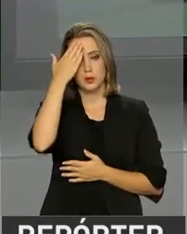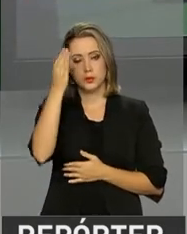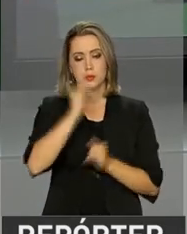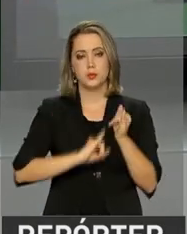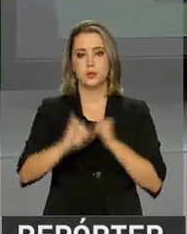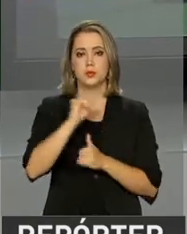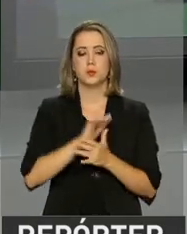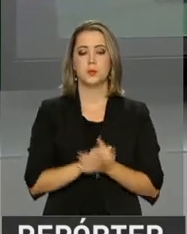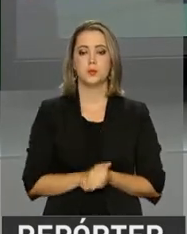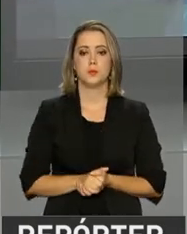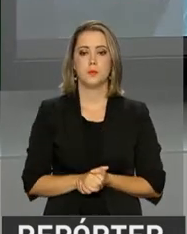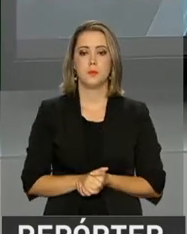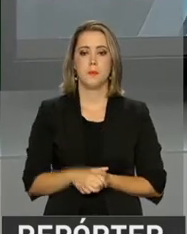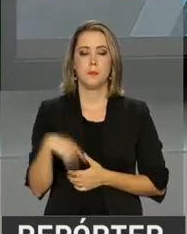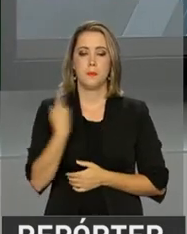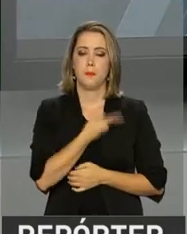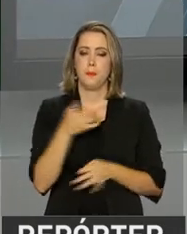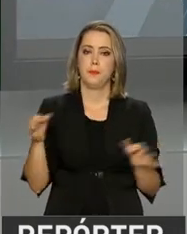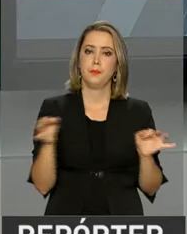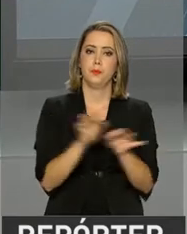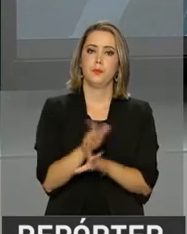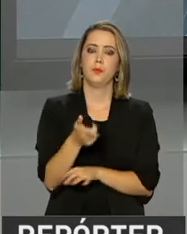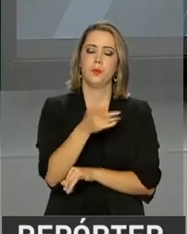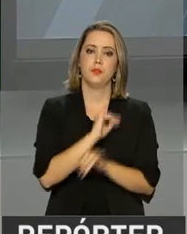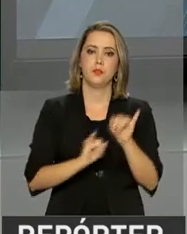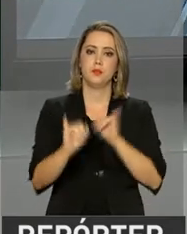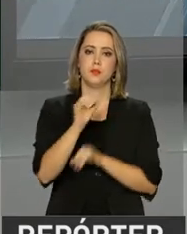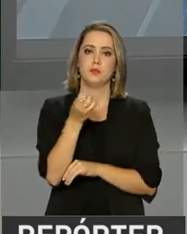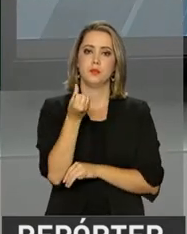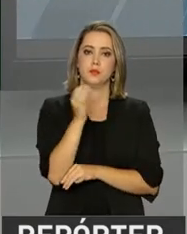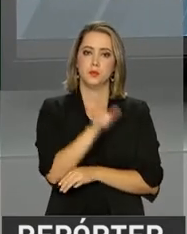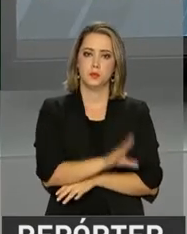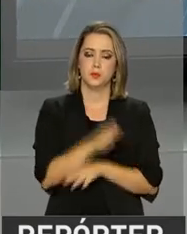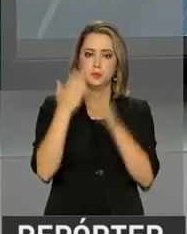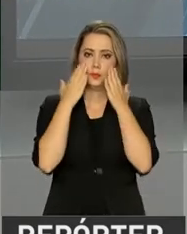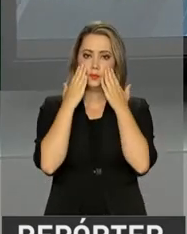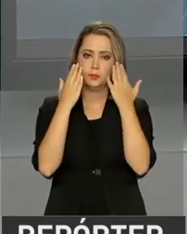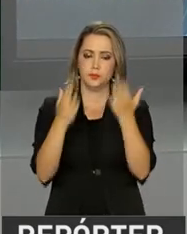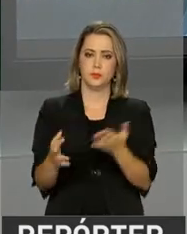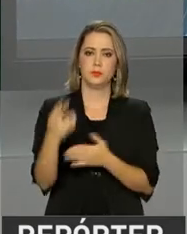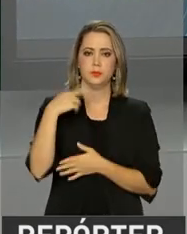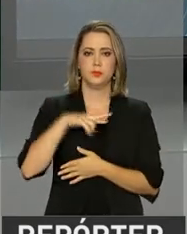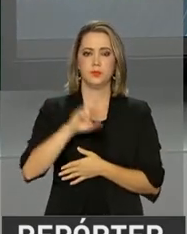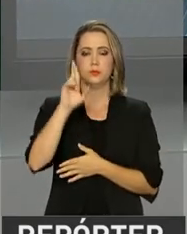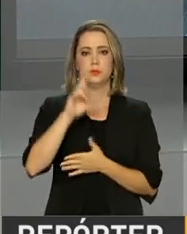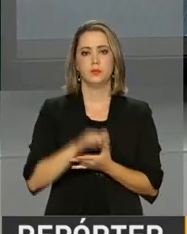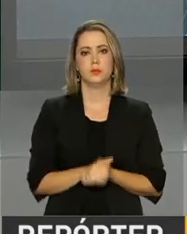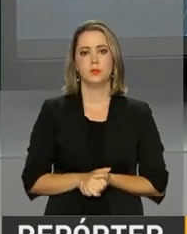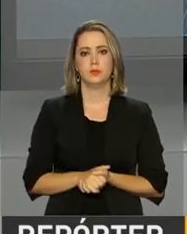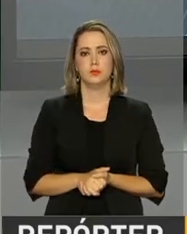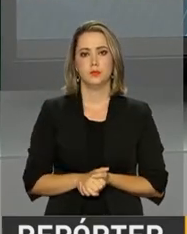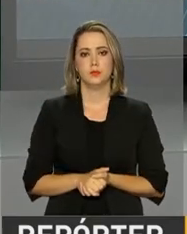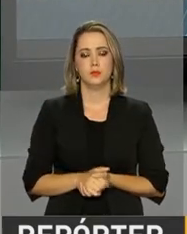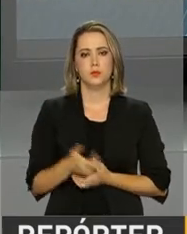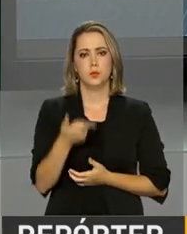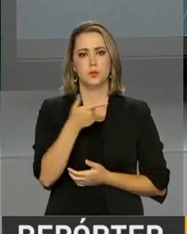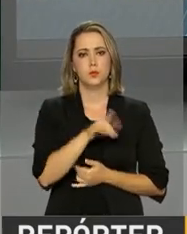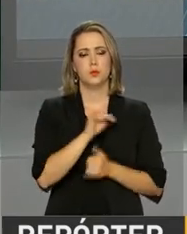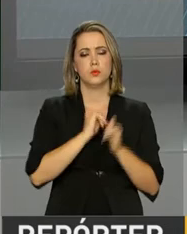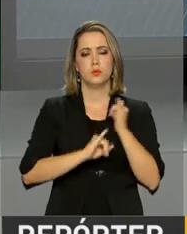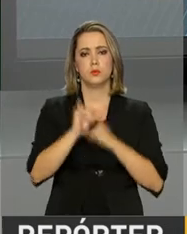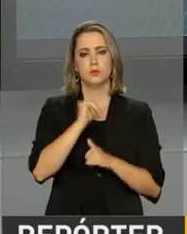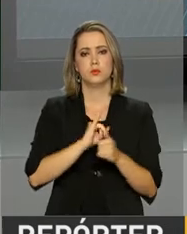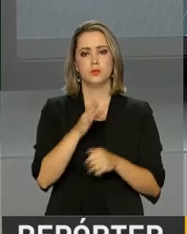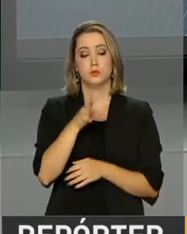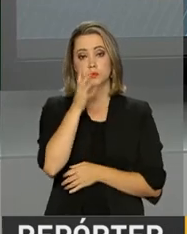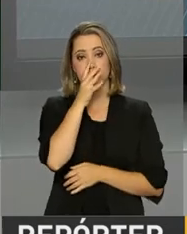informações nós ficamos por aqui voltamos às seis da tarde na próxima edição do repórter nbr outras notícias você